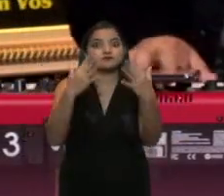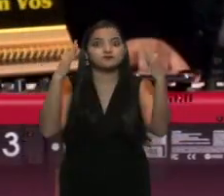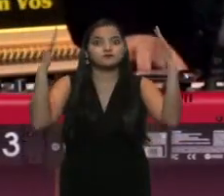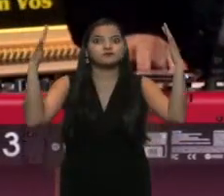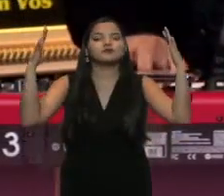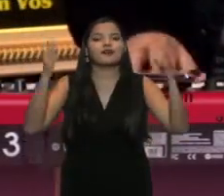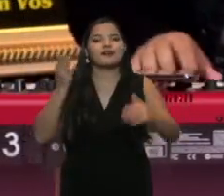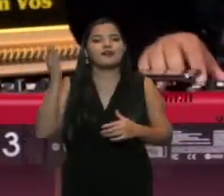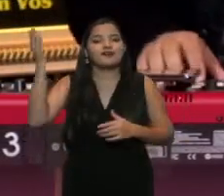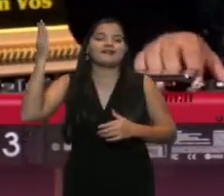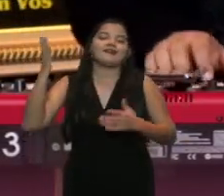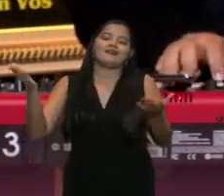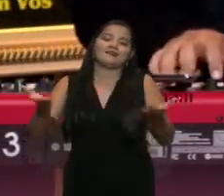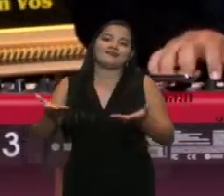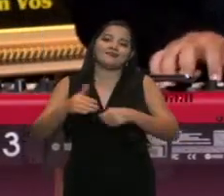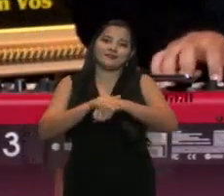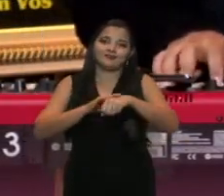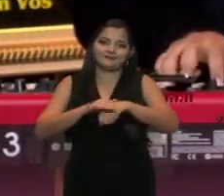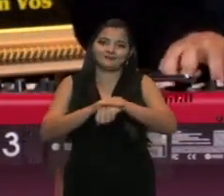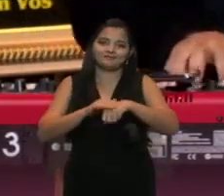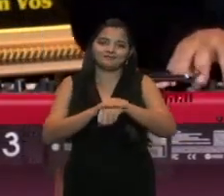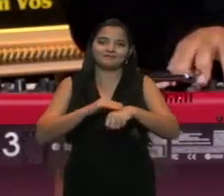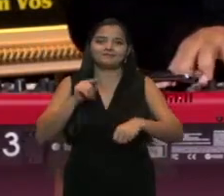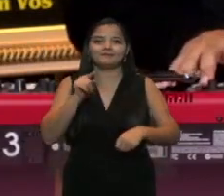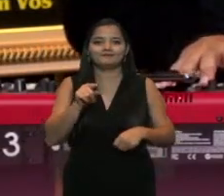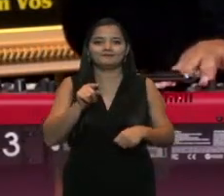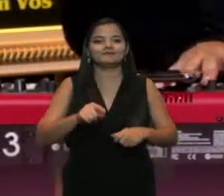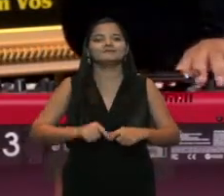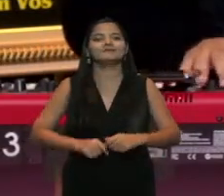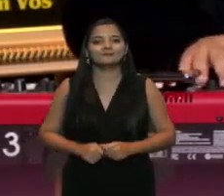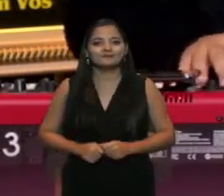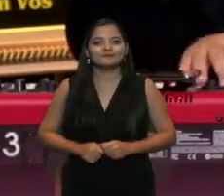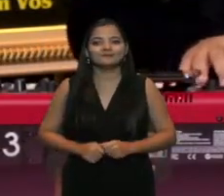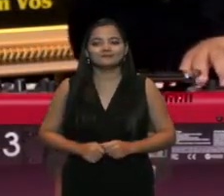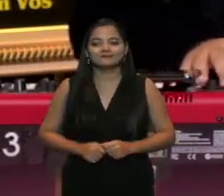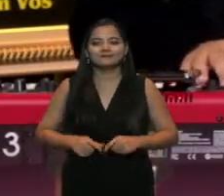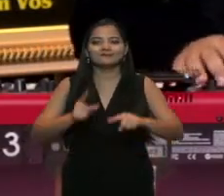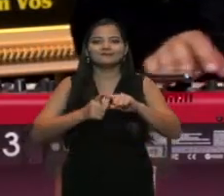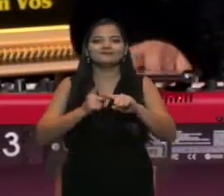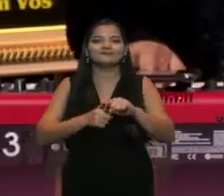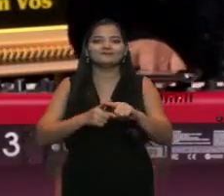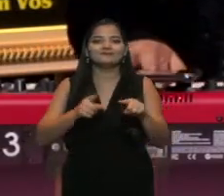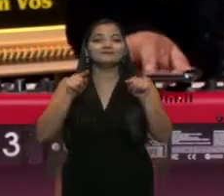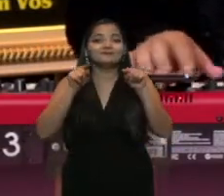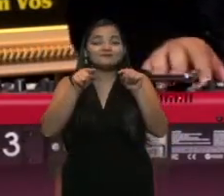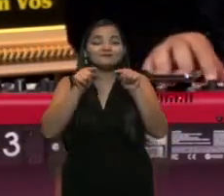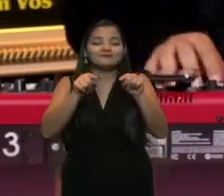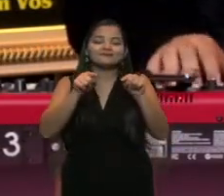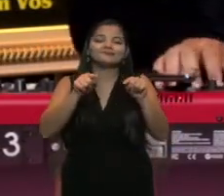você agora. Porque você priorizou,